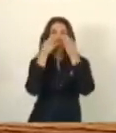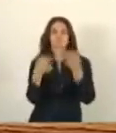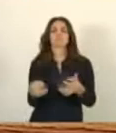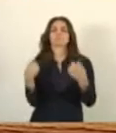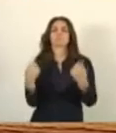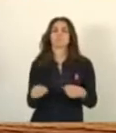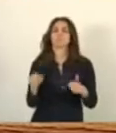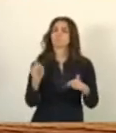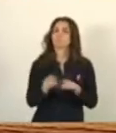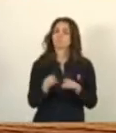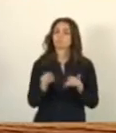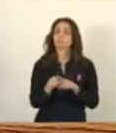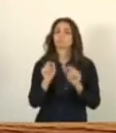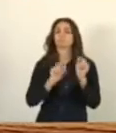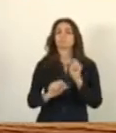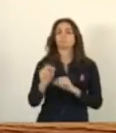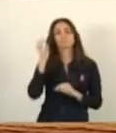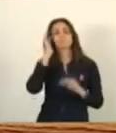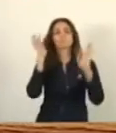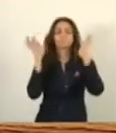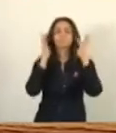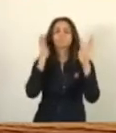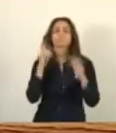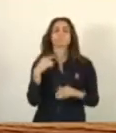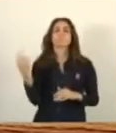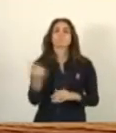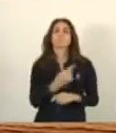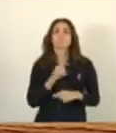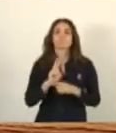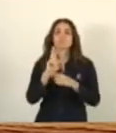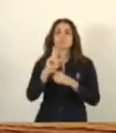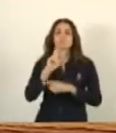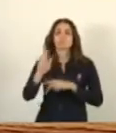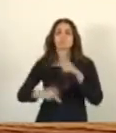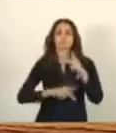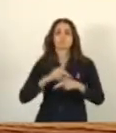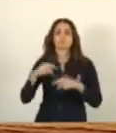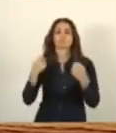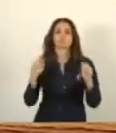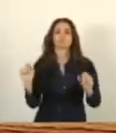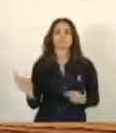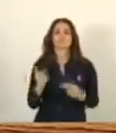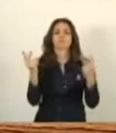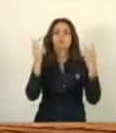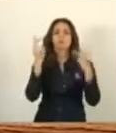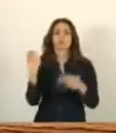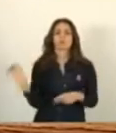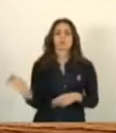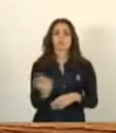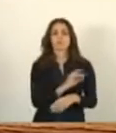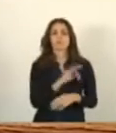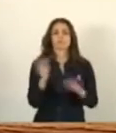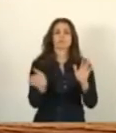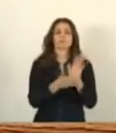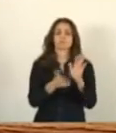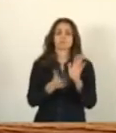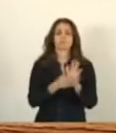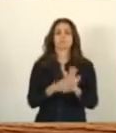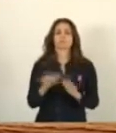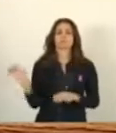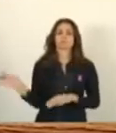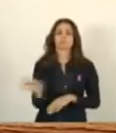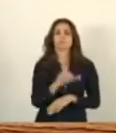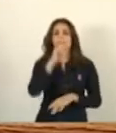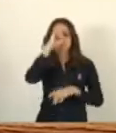atenção e, claro, total reflexão. Nós que representamos o povo temos de valorizar cada avanço, cada proposta,